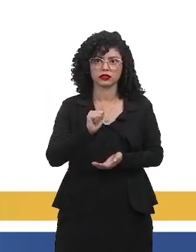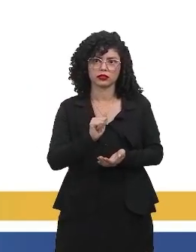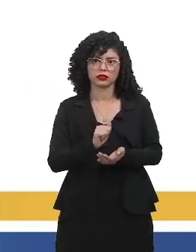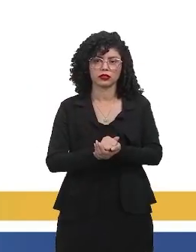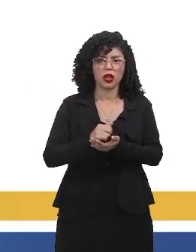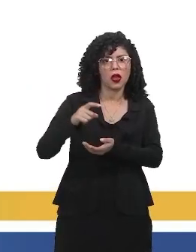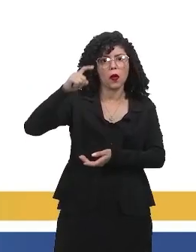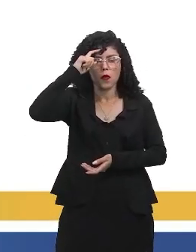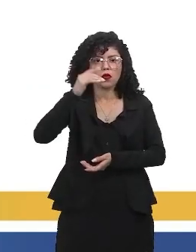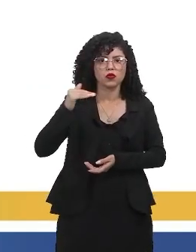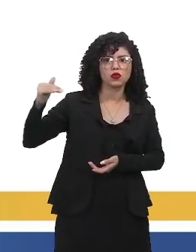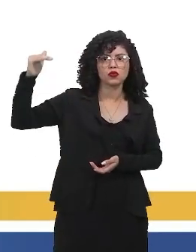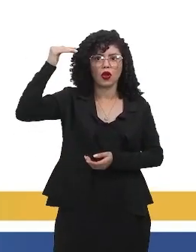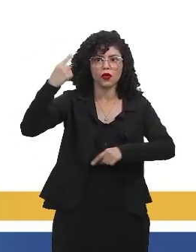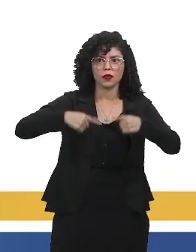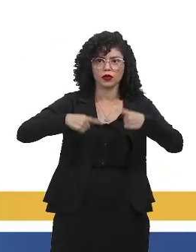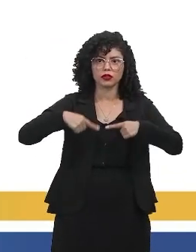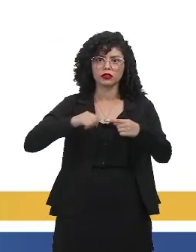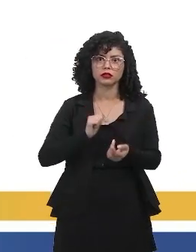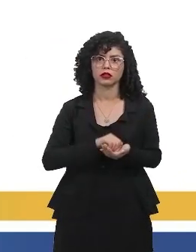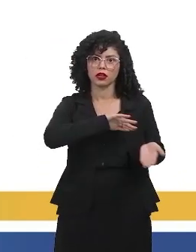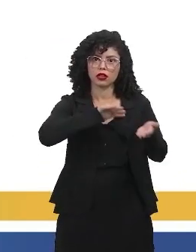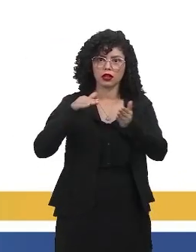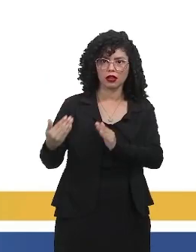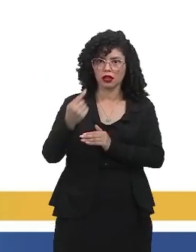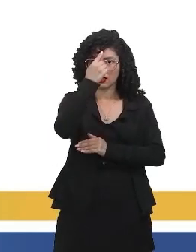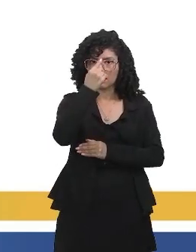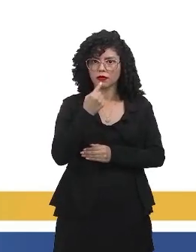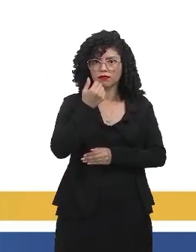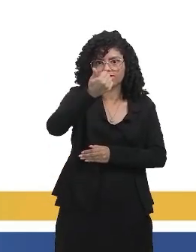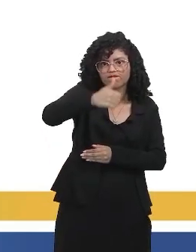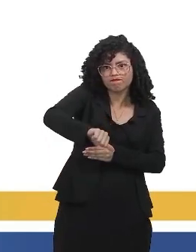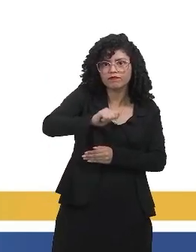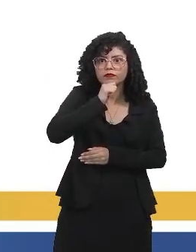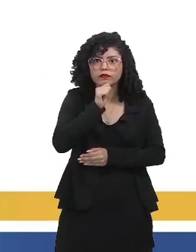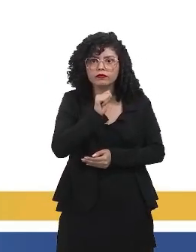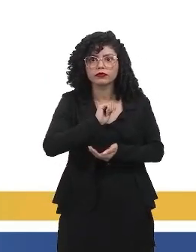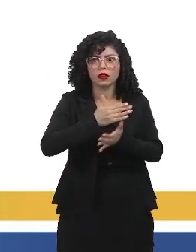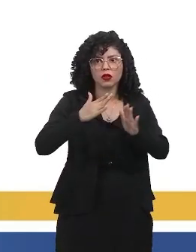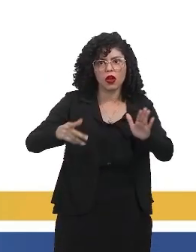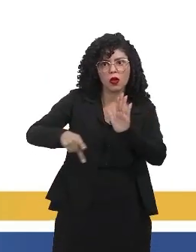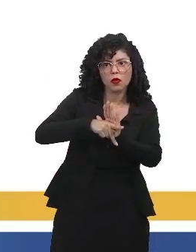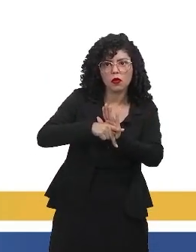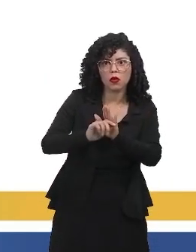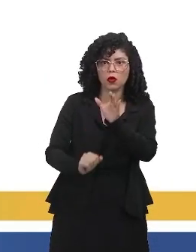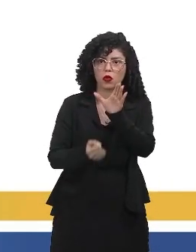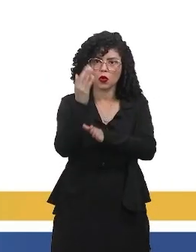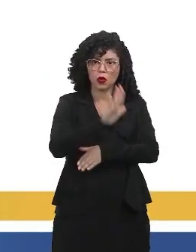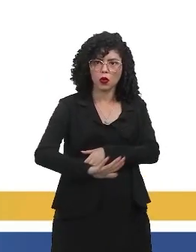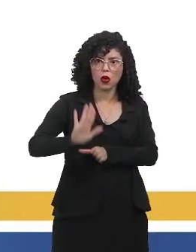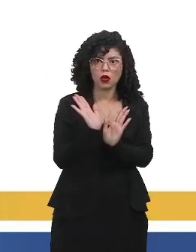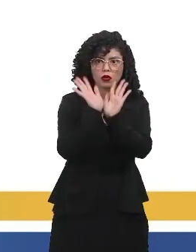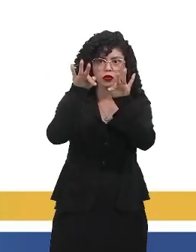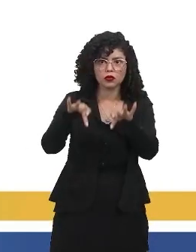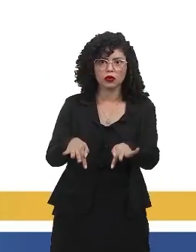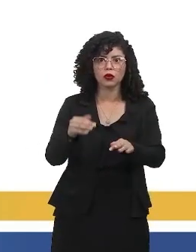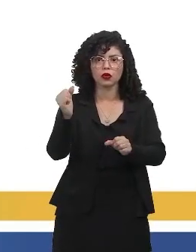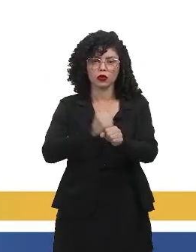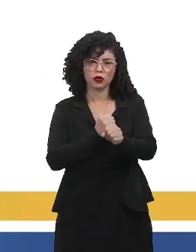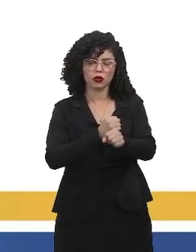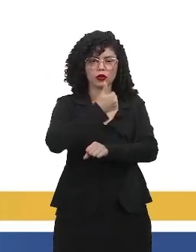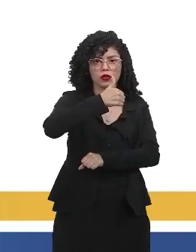políticos. Em parte, essa imagem negativa advinha da onda nacionalista surgida no final dos anos